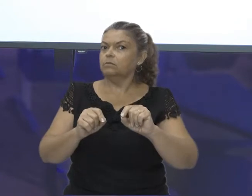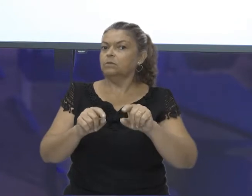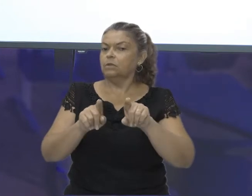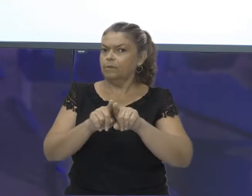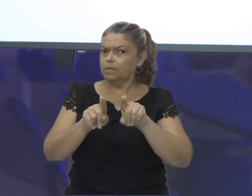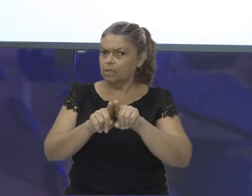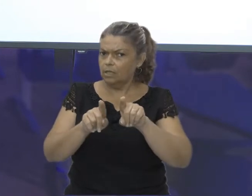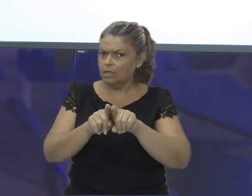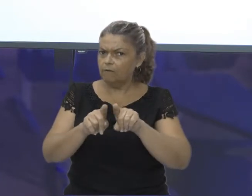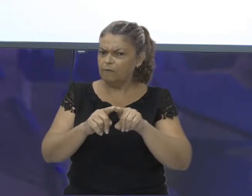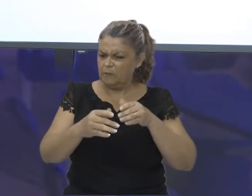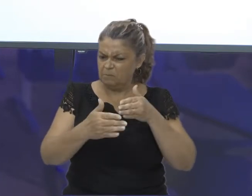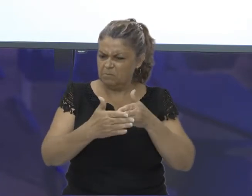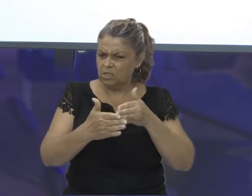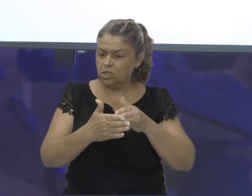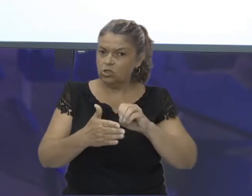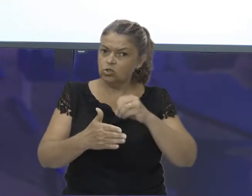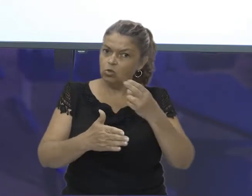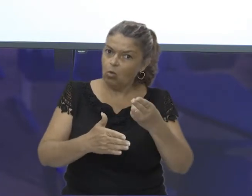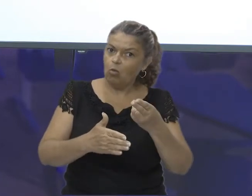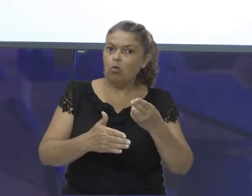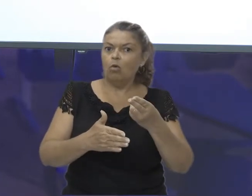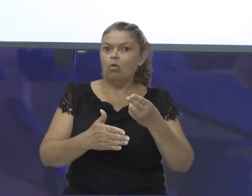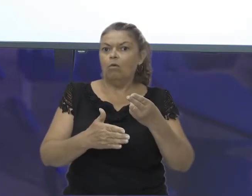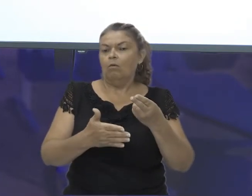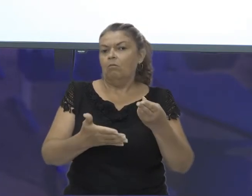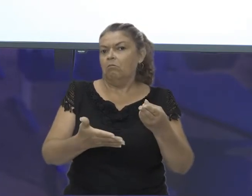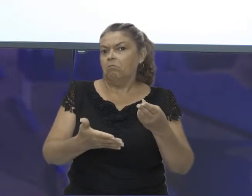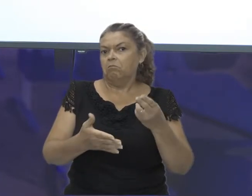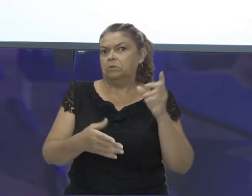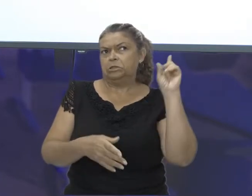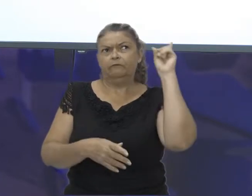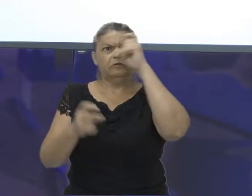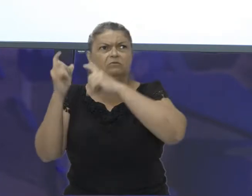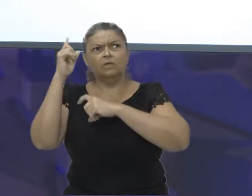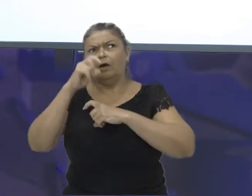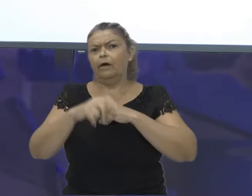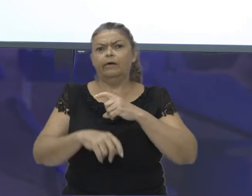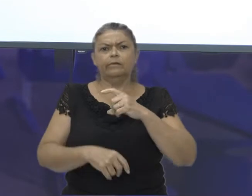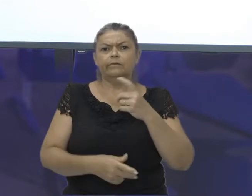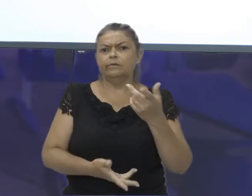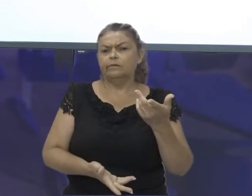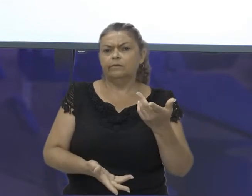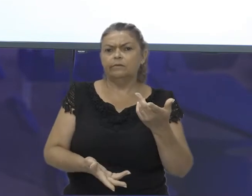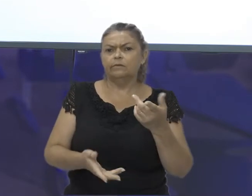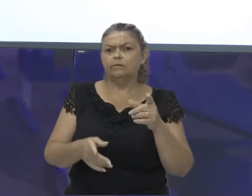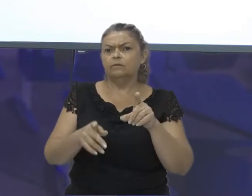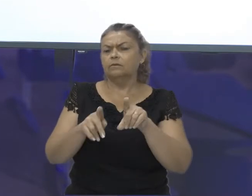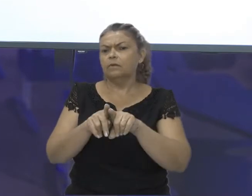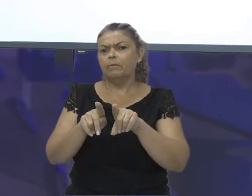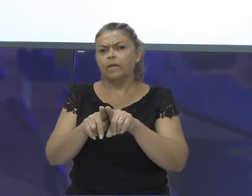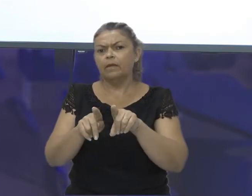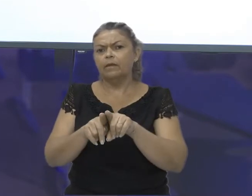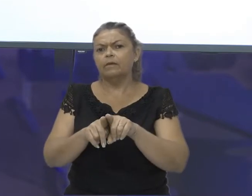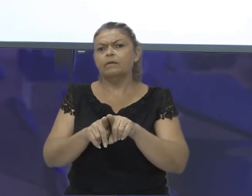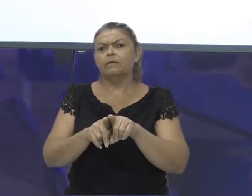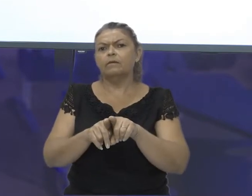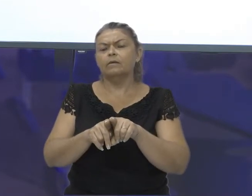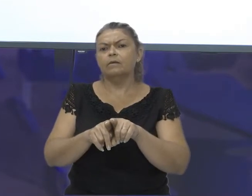fronteiras. E percebemos que nem sempre essas fronteiras e limites